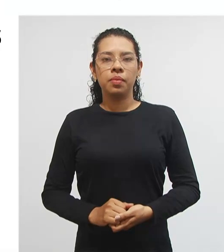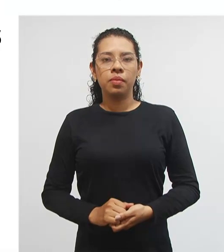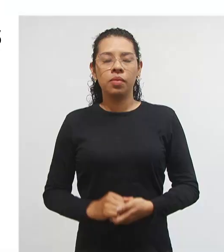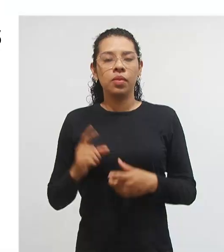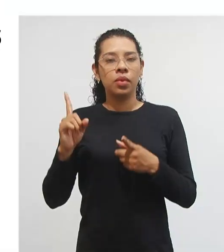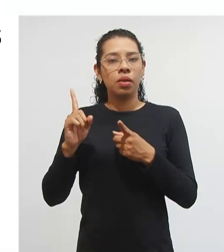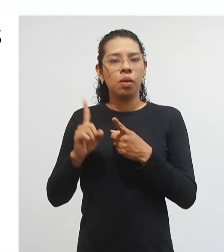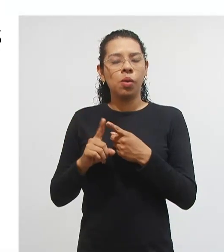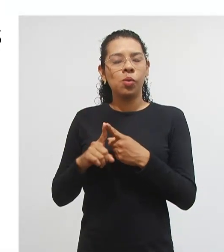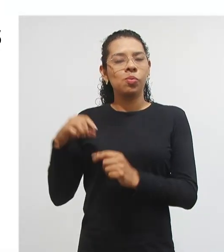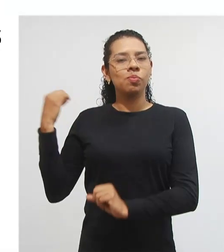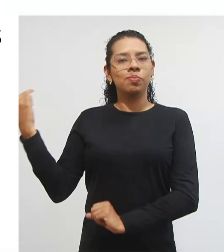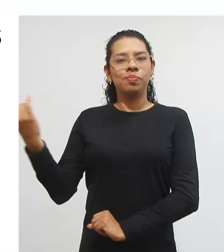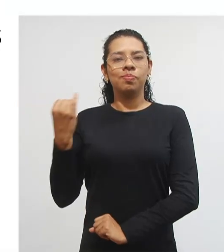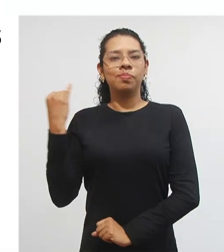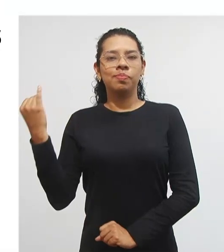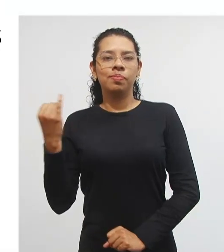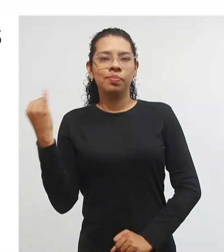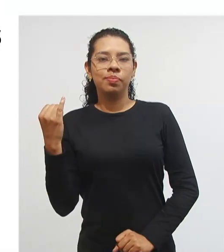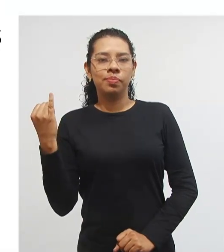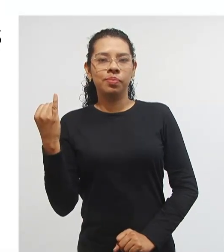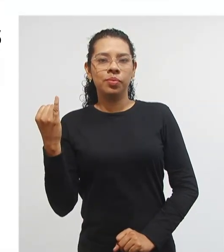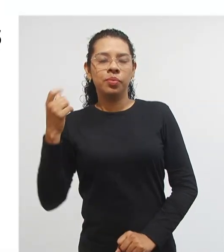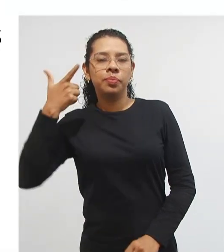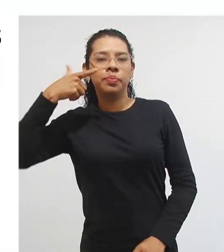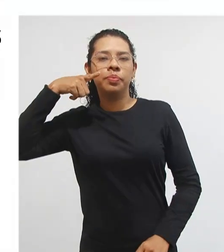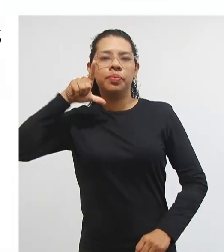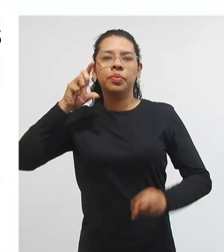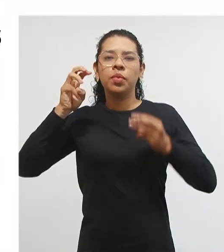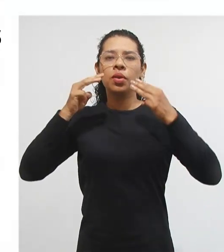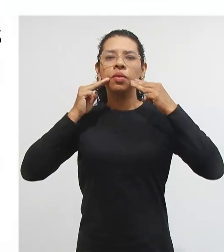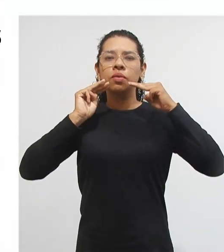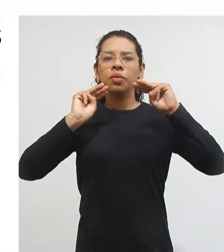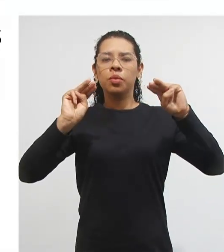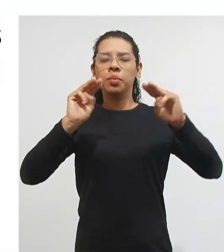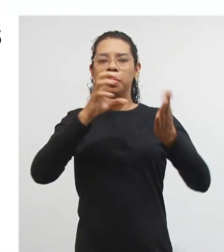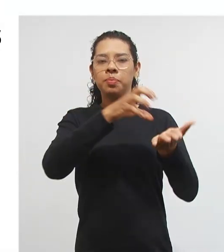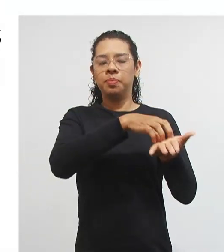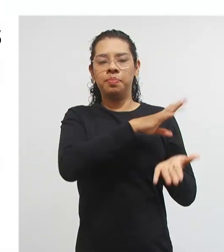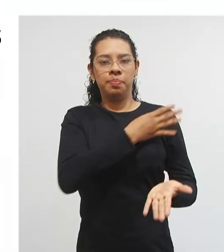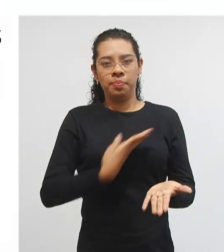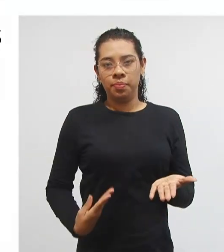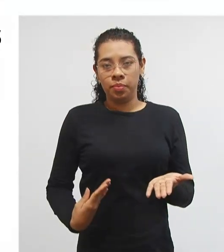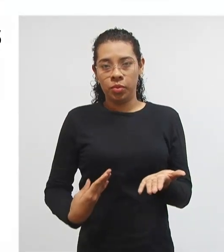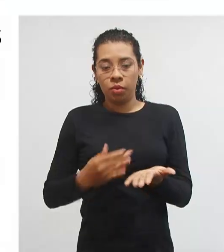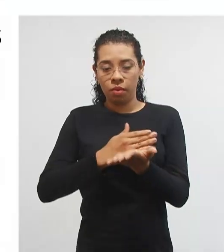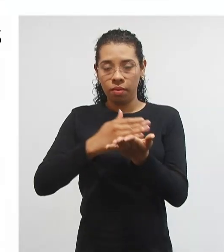Uma coisa muito importante, né, para a gente conseguir fazer um bom marketing no setor público é a pesquisa